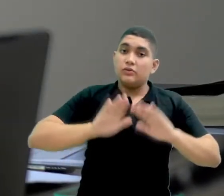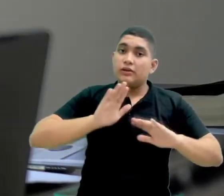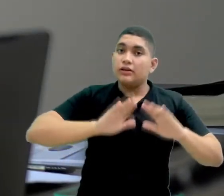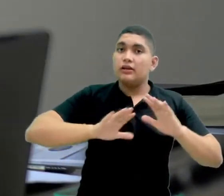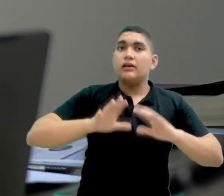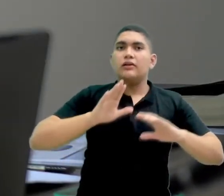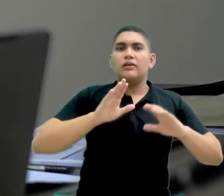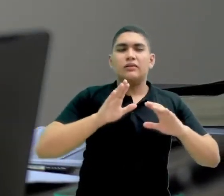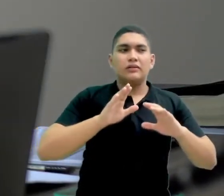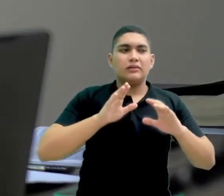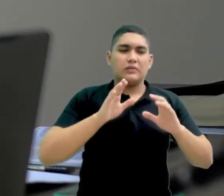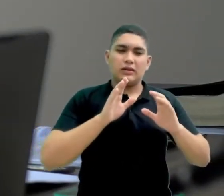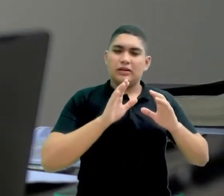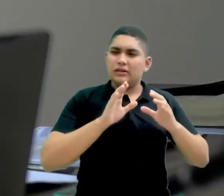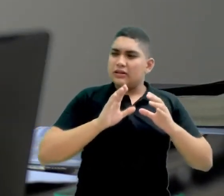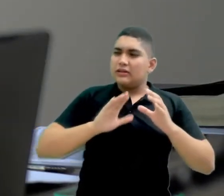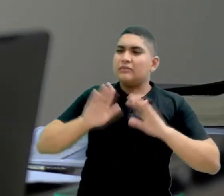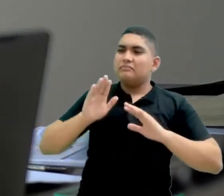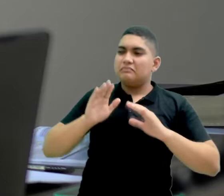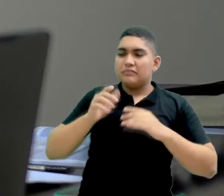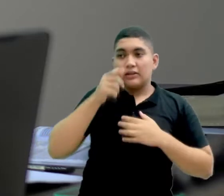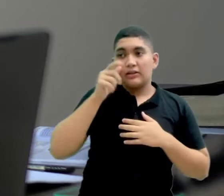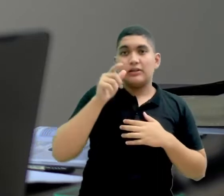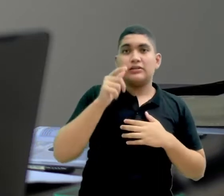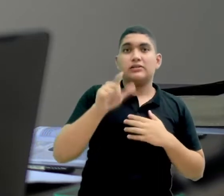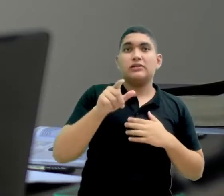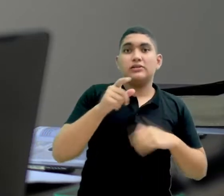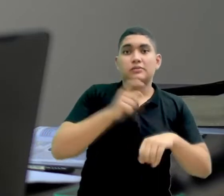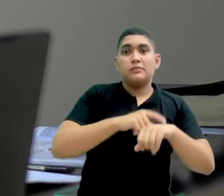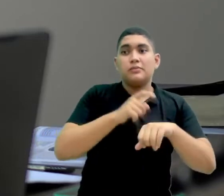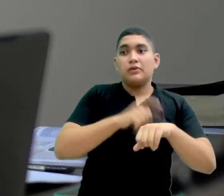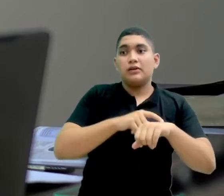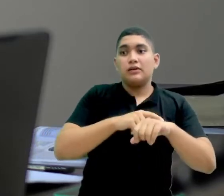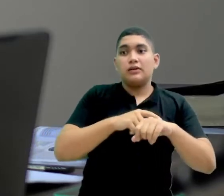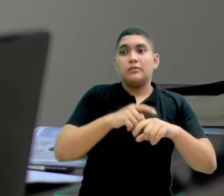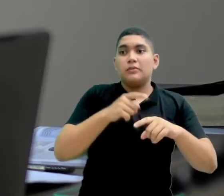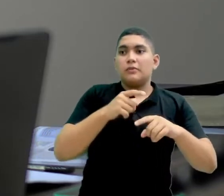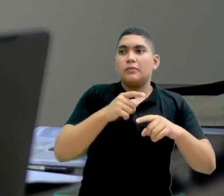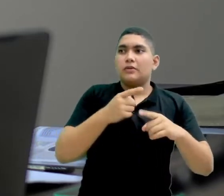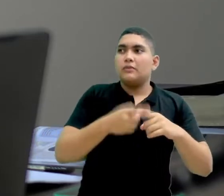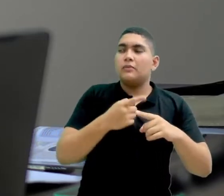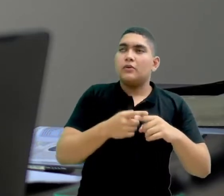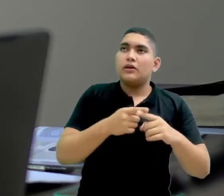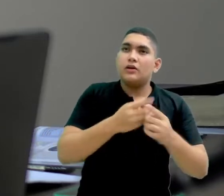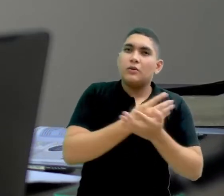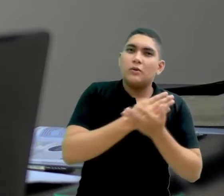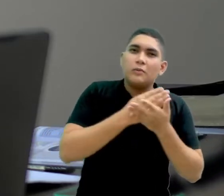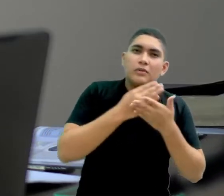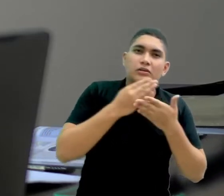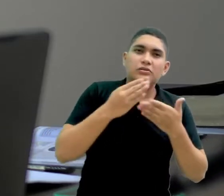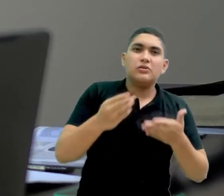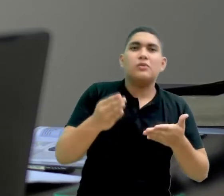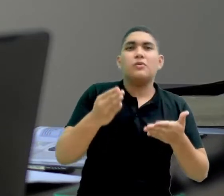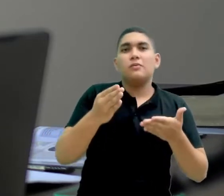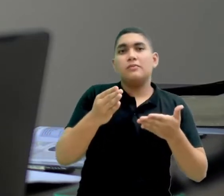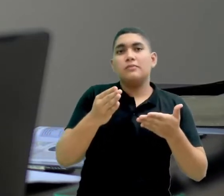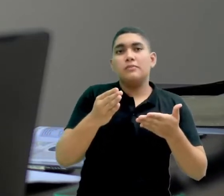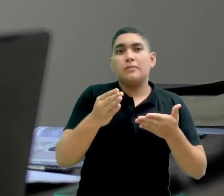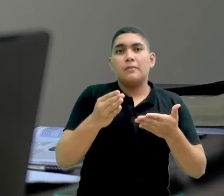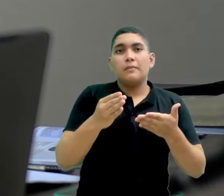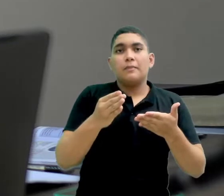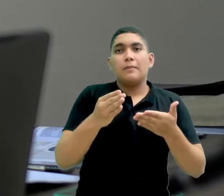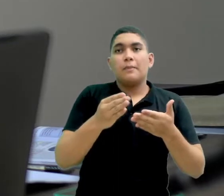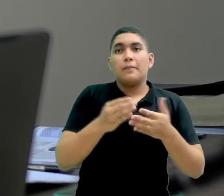momento bastante crítico para Israel, em que muitos estavam se rendendo, né, ao